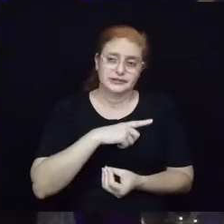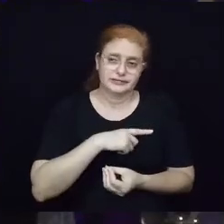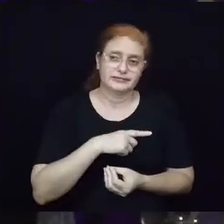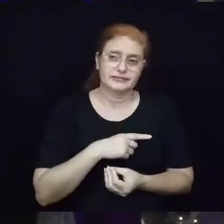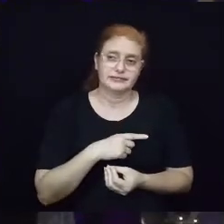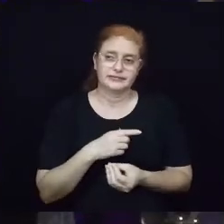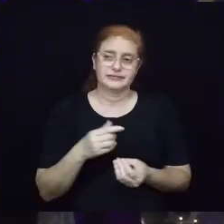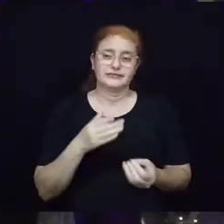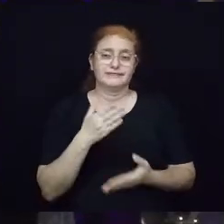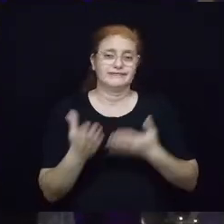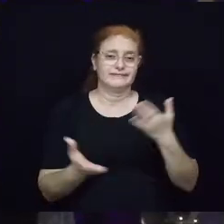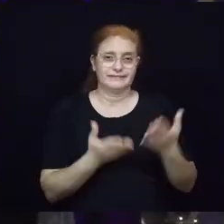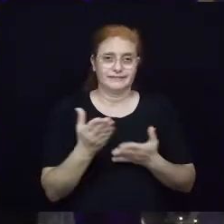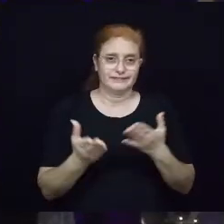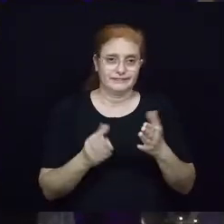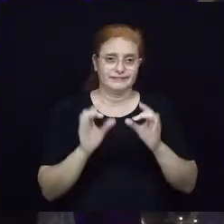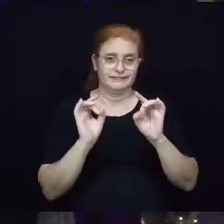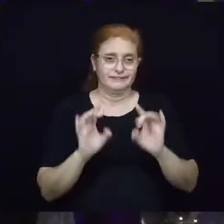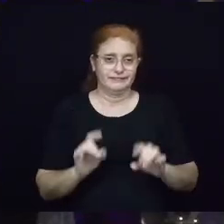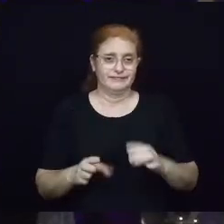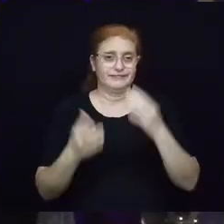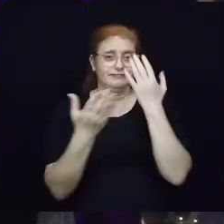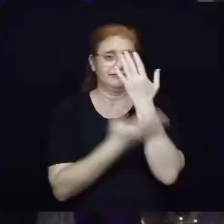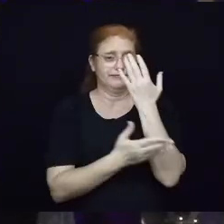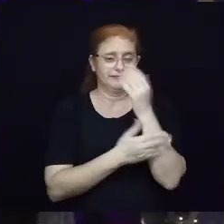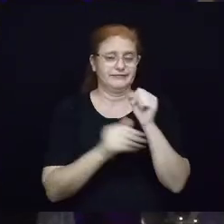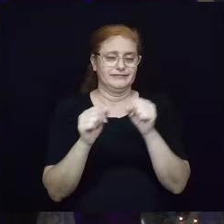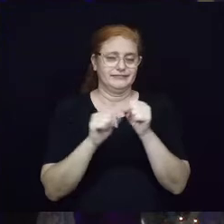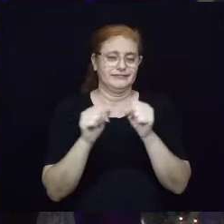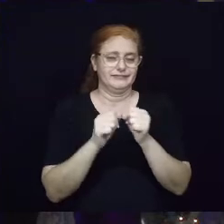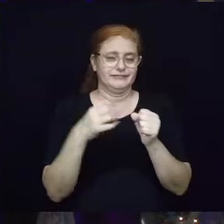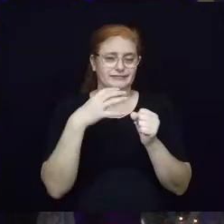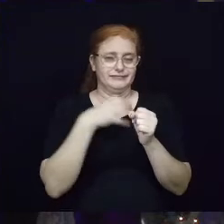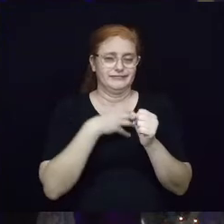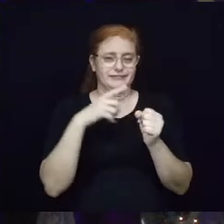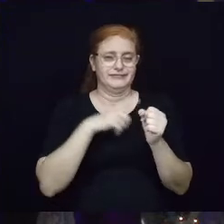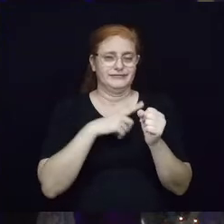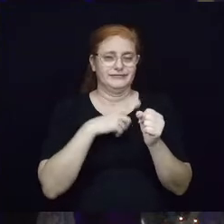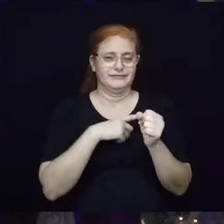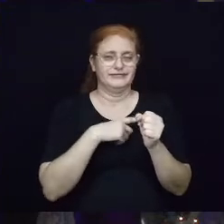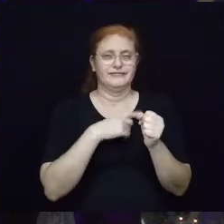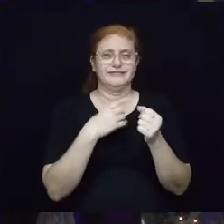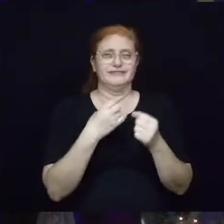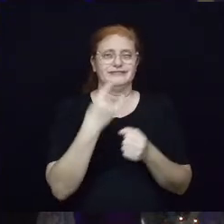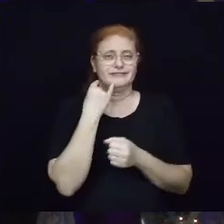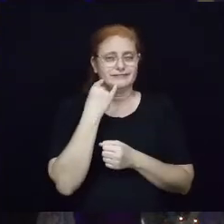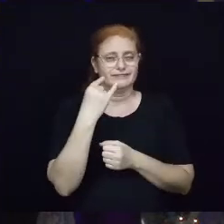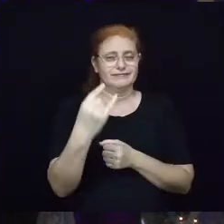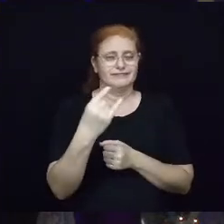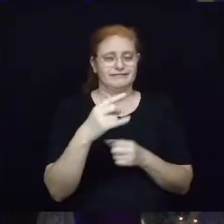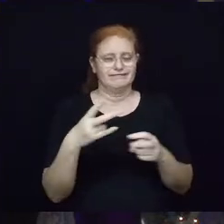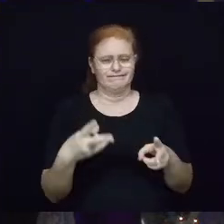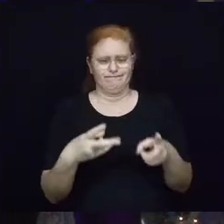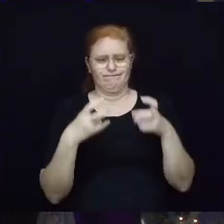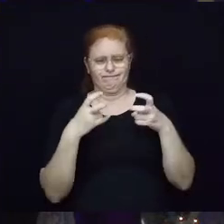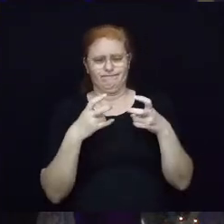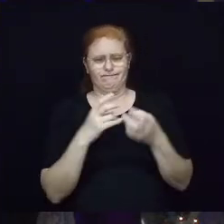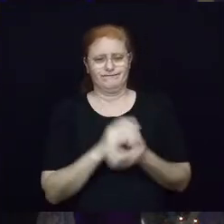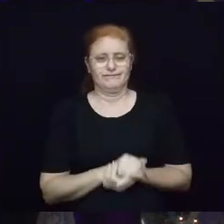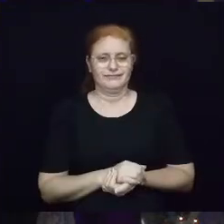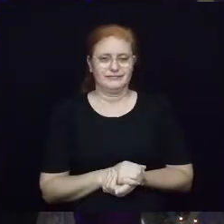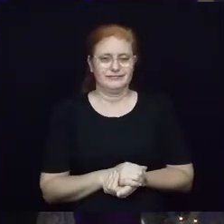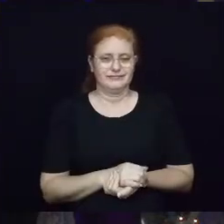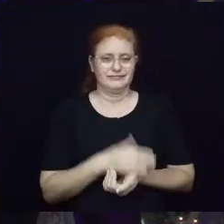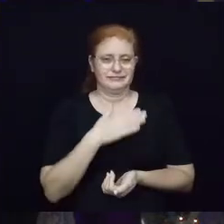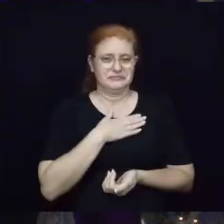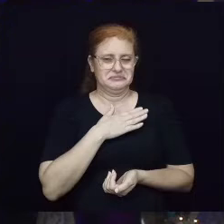tratamento do material da madeira e eu fazia de tal maneira que aquilo tinha uma sedução, eu percebia essa sedução a